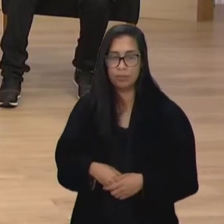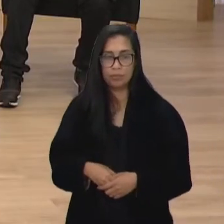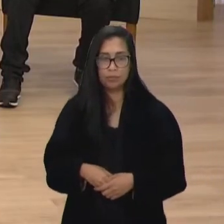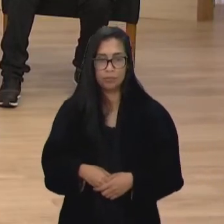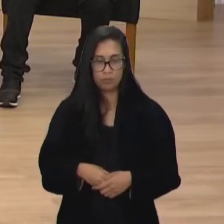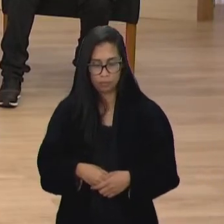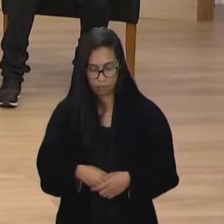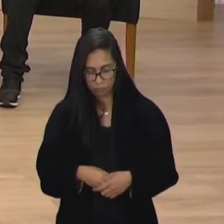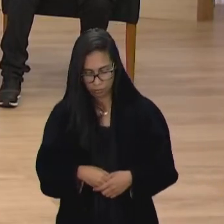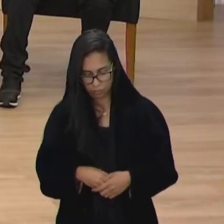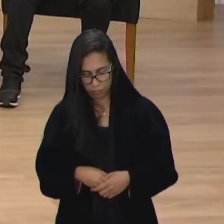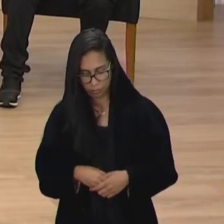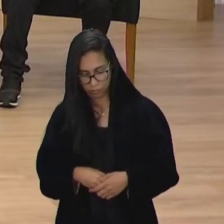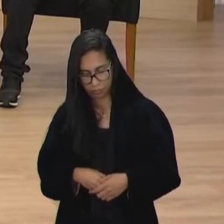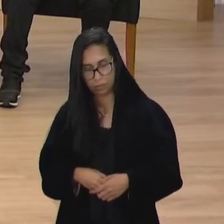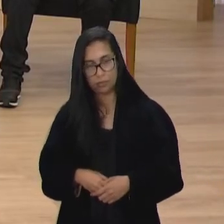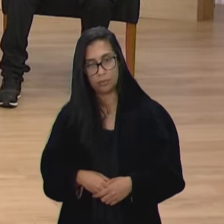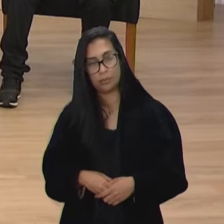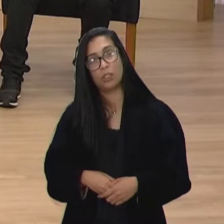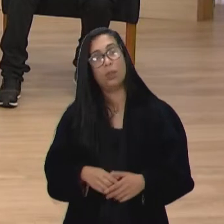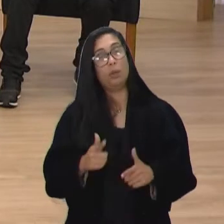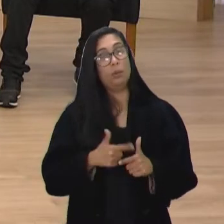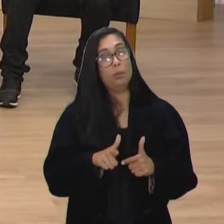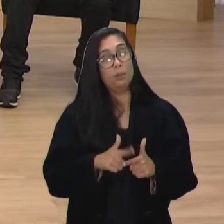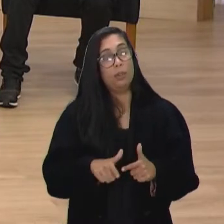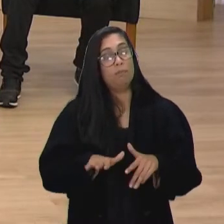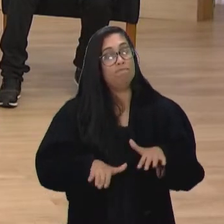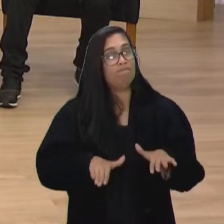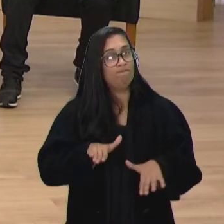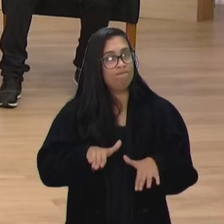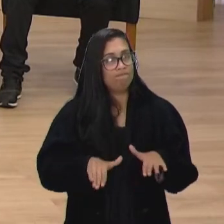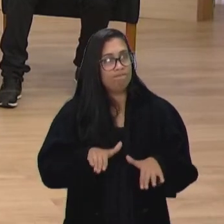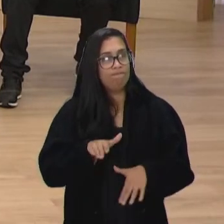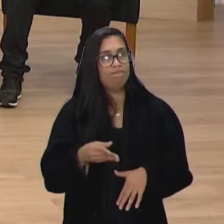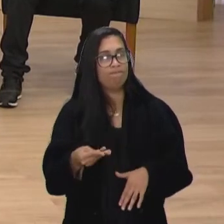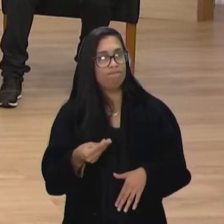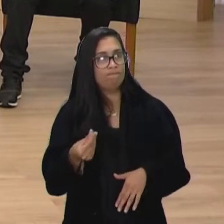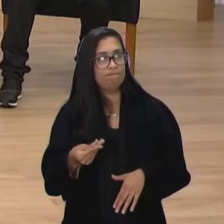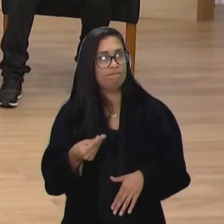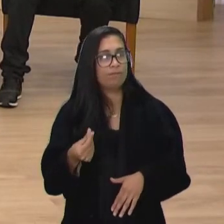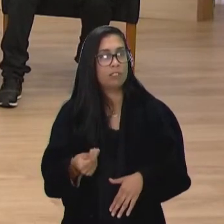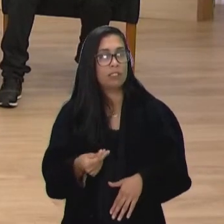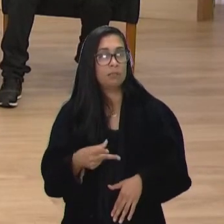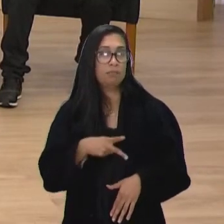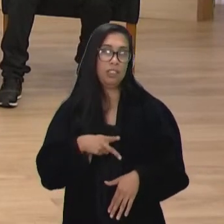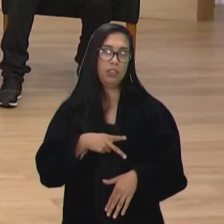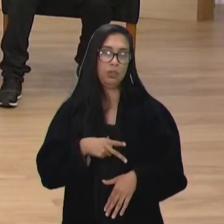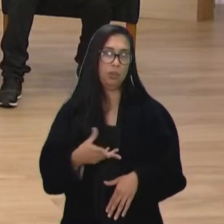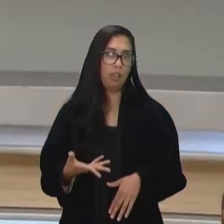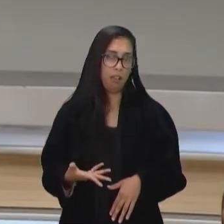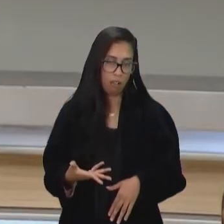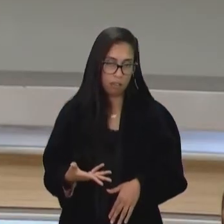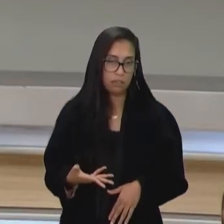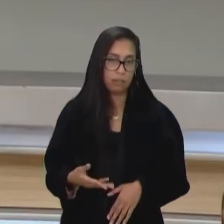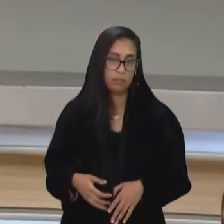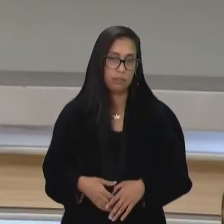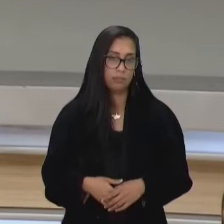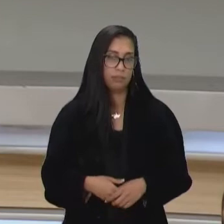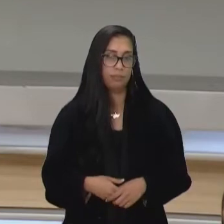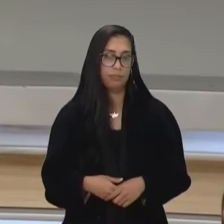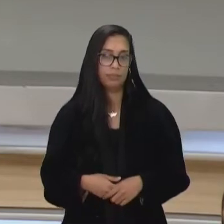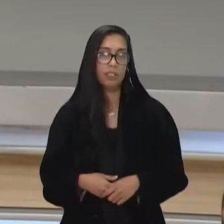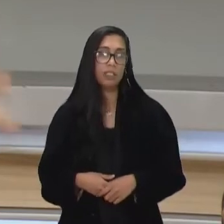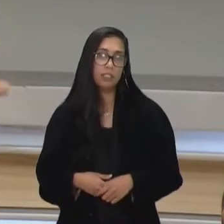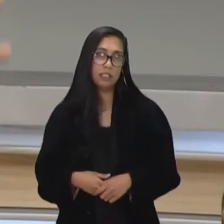está numa questão que fica muito subjetiva. Tem até um exemplo que eu já